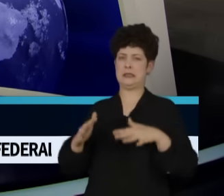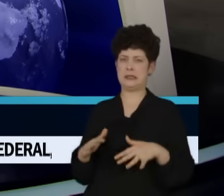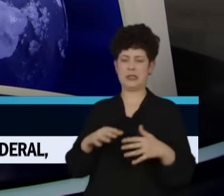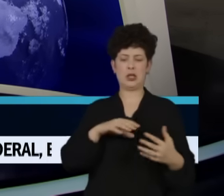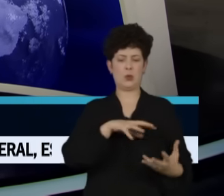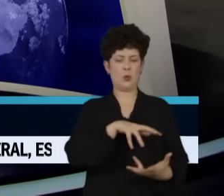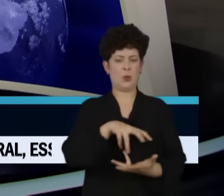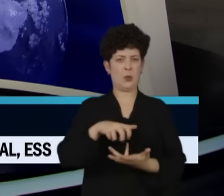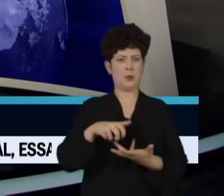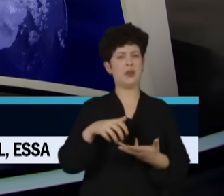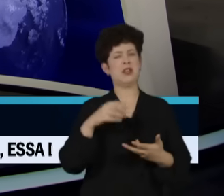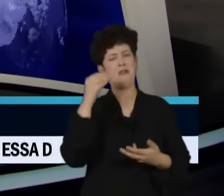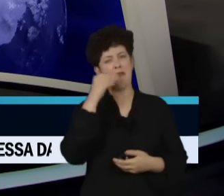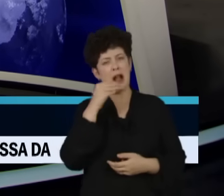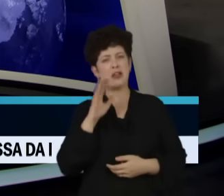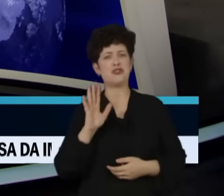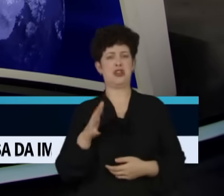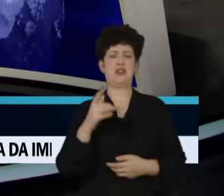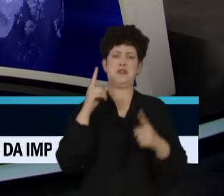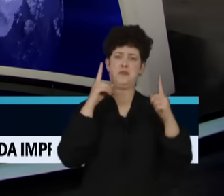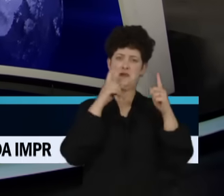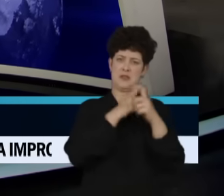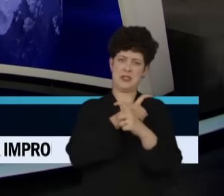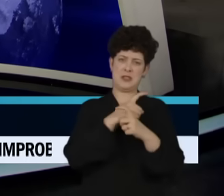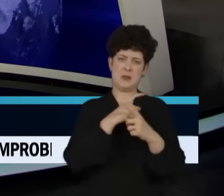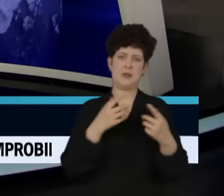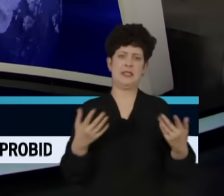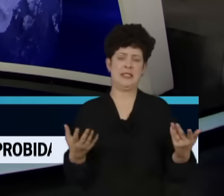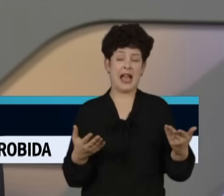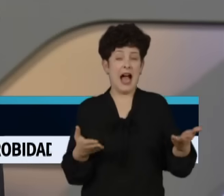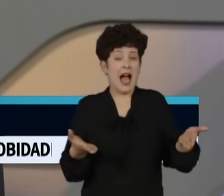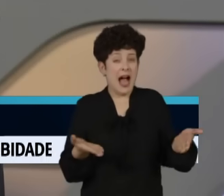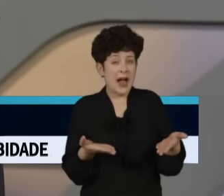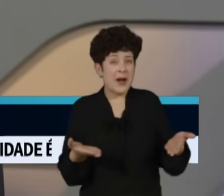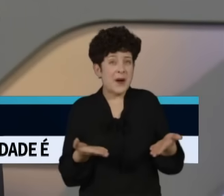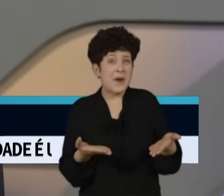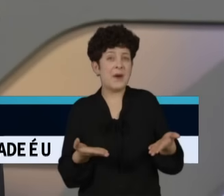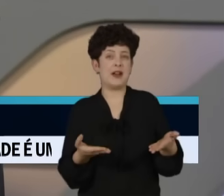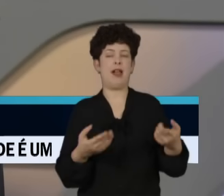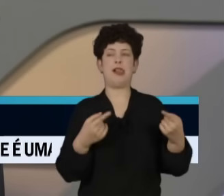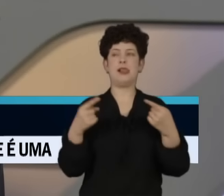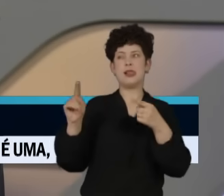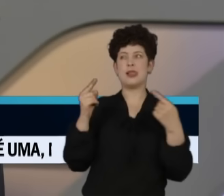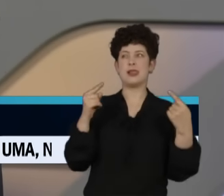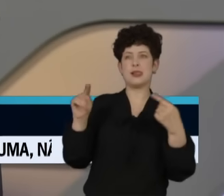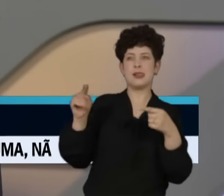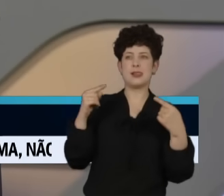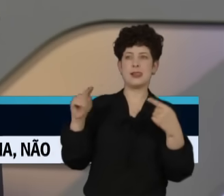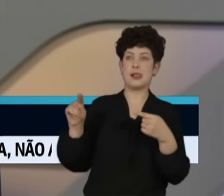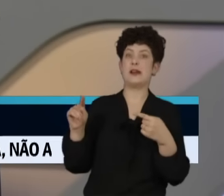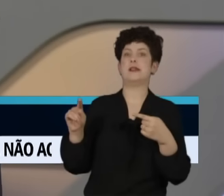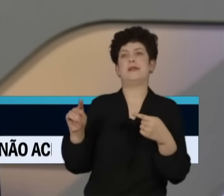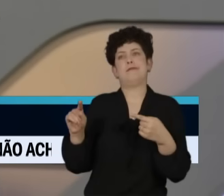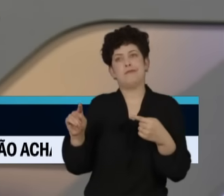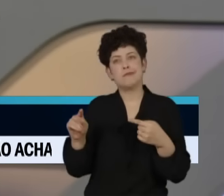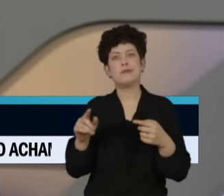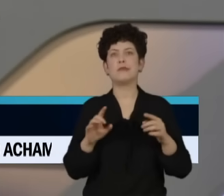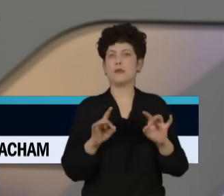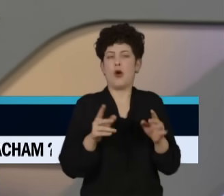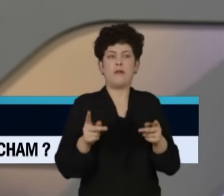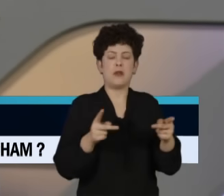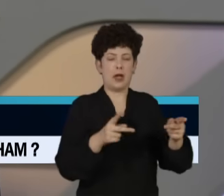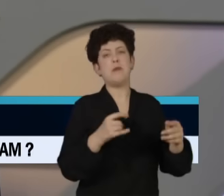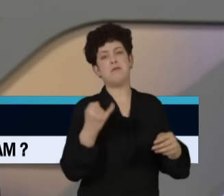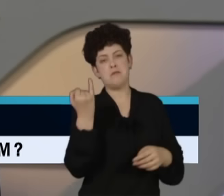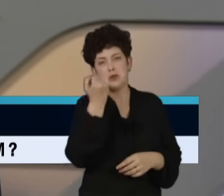internacional já tá fragilizada e eh nesse momento fazer uma provocação como essa, ainda que a visita seja muito